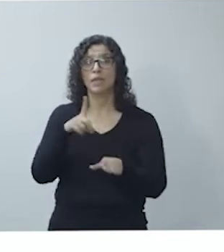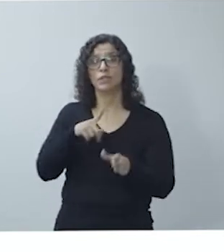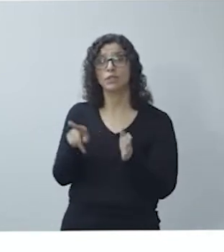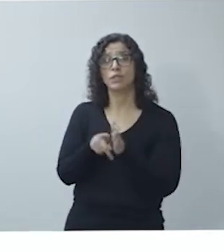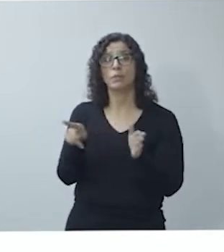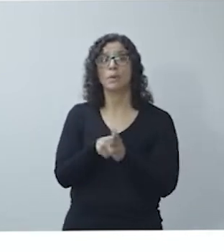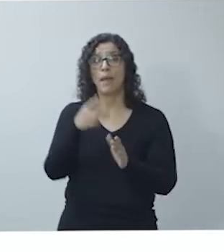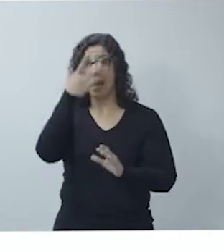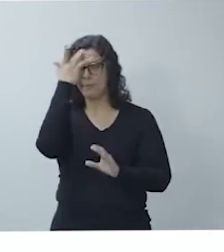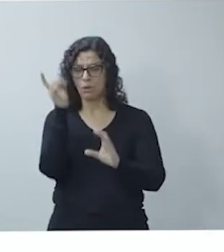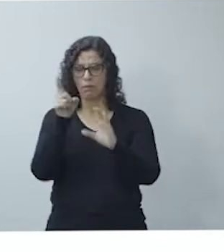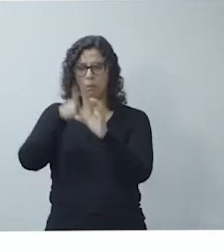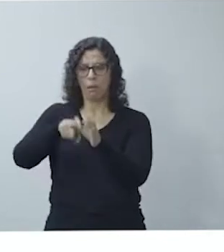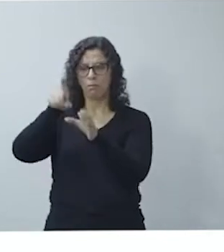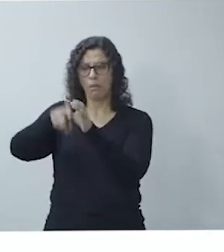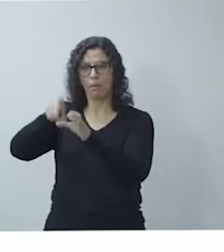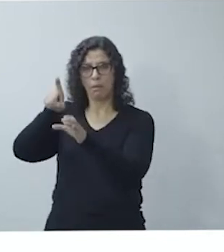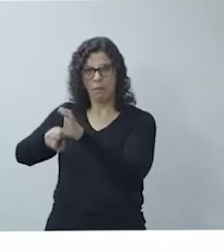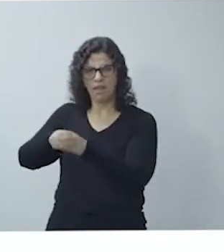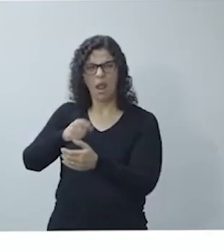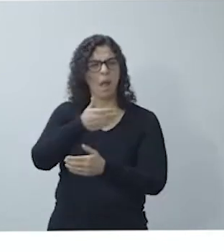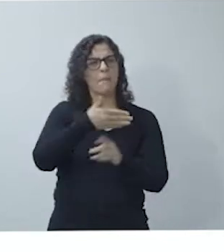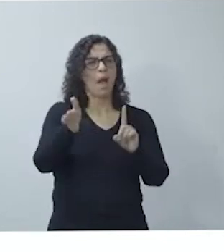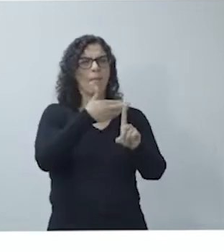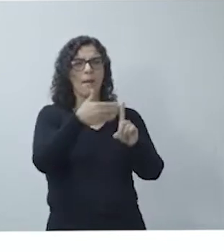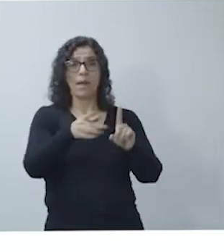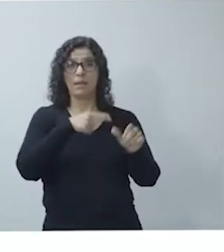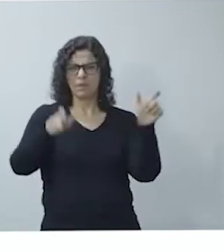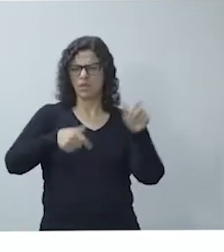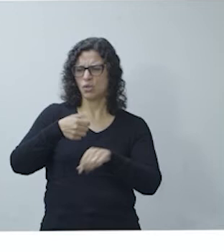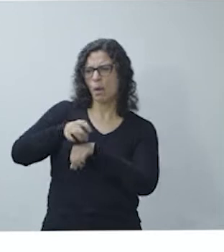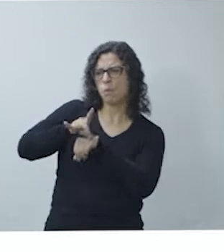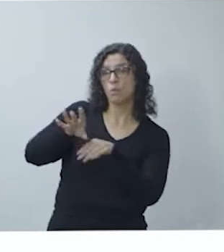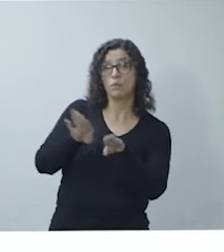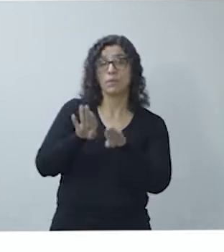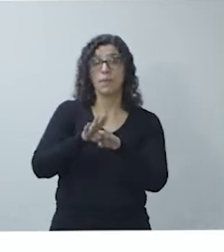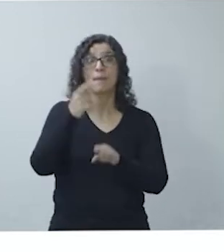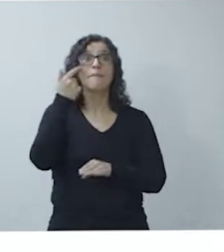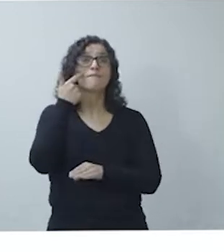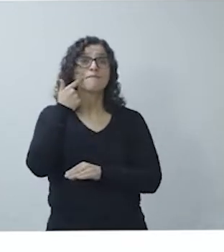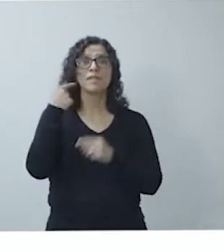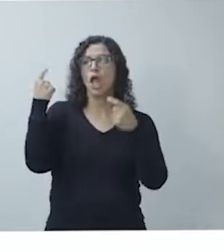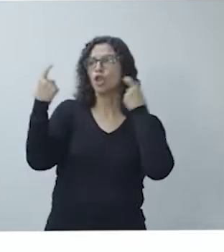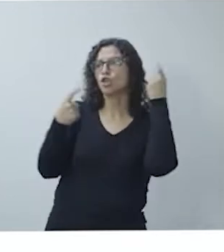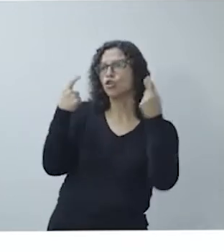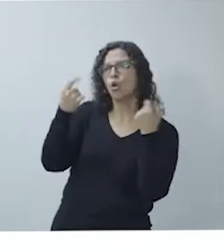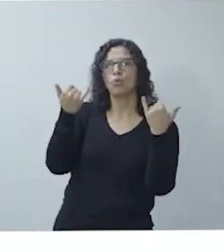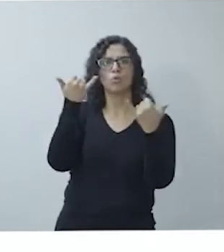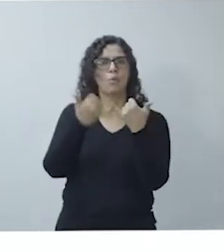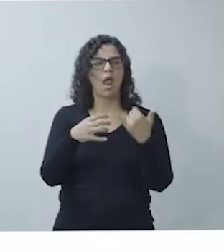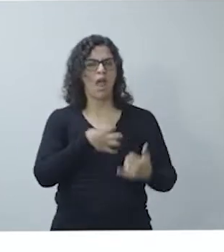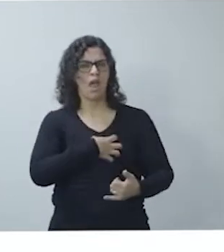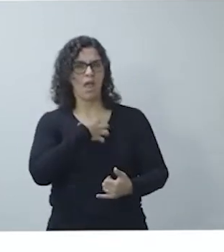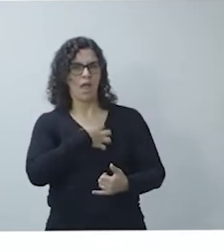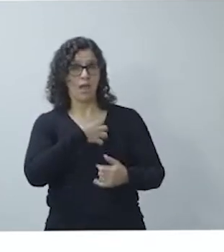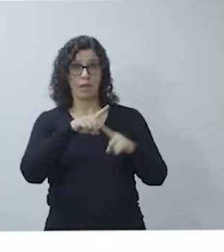os parasitas na rua, ficou provado que Antenor era apenas doido, furioso. Não só para as